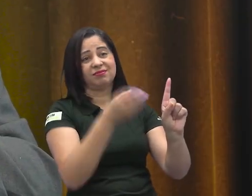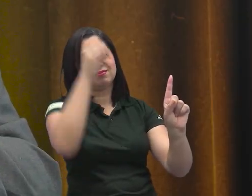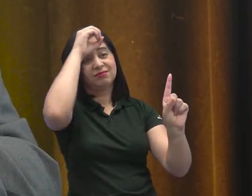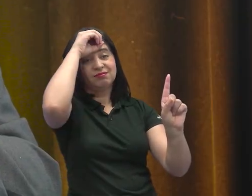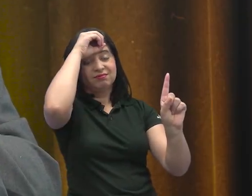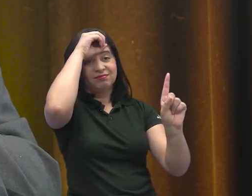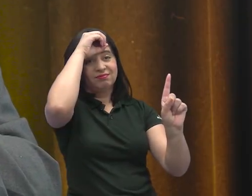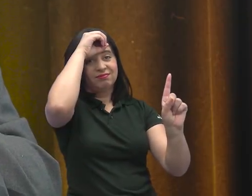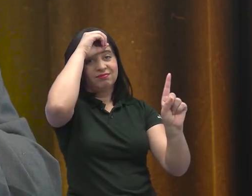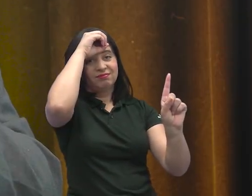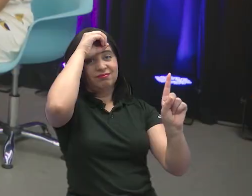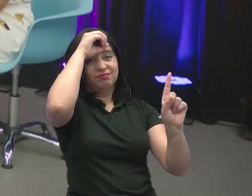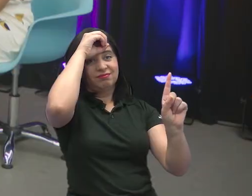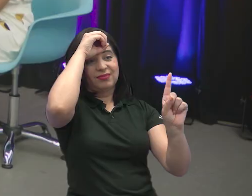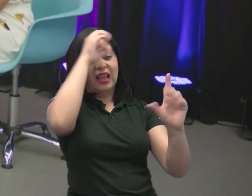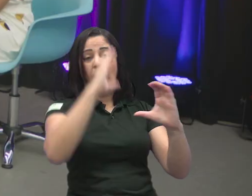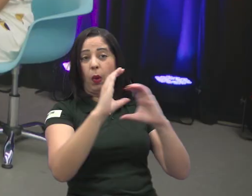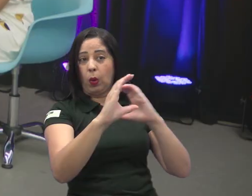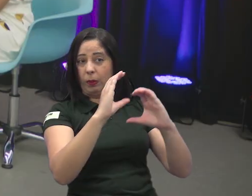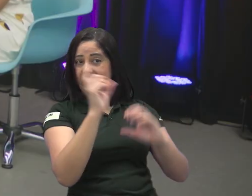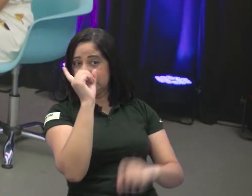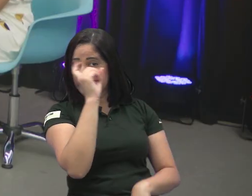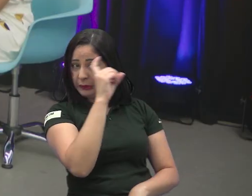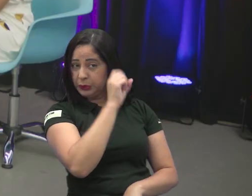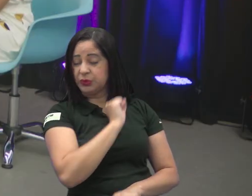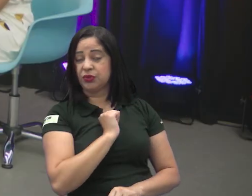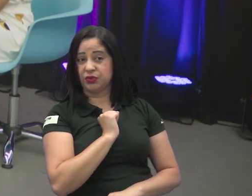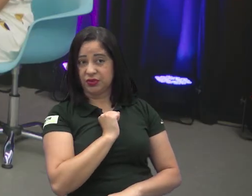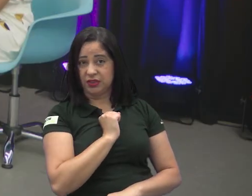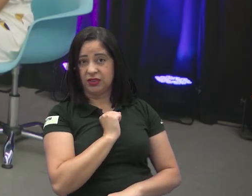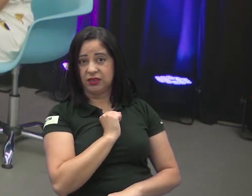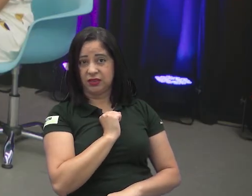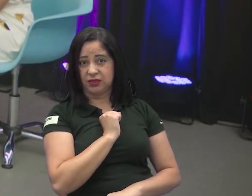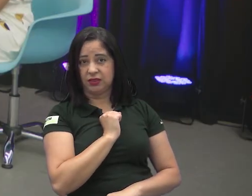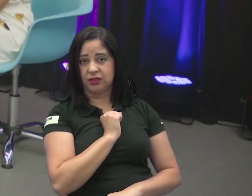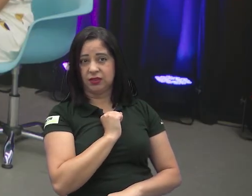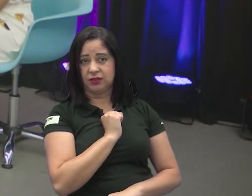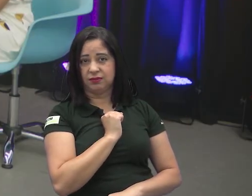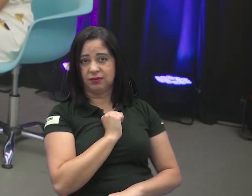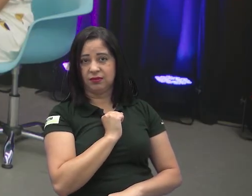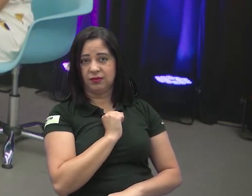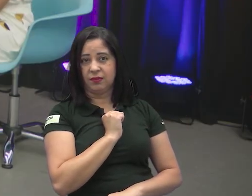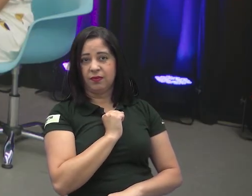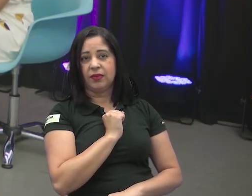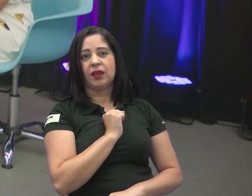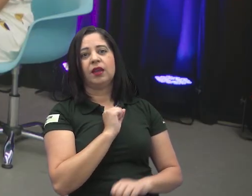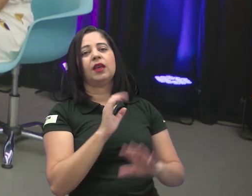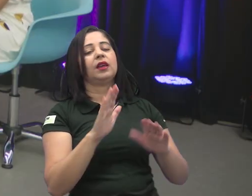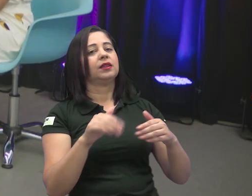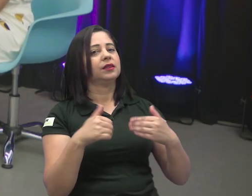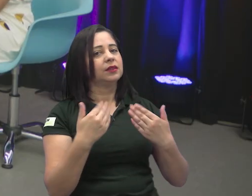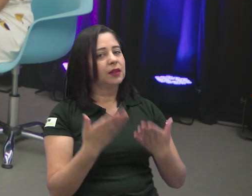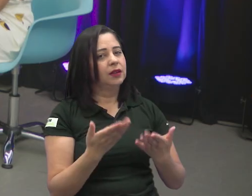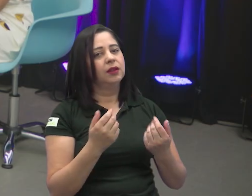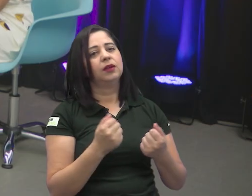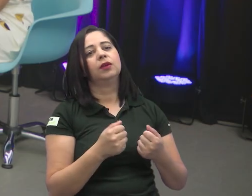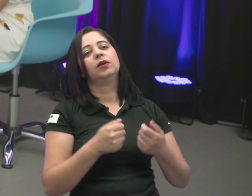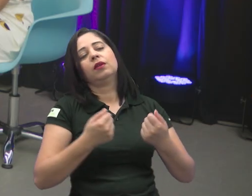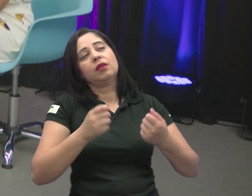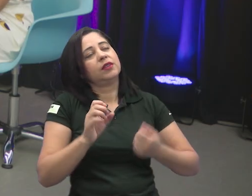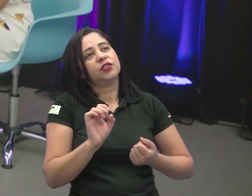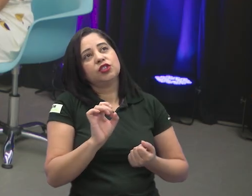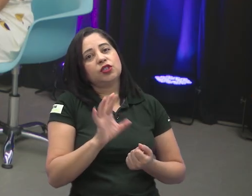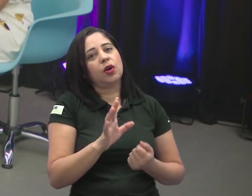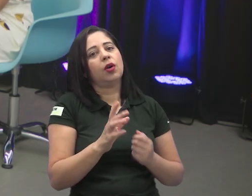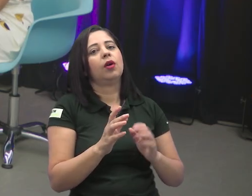falando. Sim, sim. Então é uma comunicação difícil. É uma comunicação mais de uma linguagem corporal, de uma linguagem